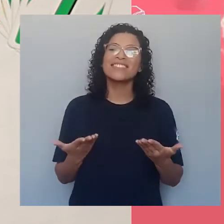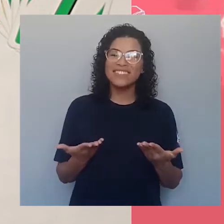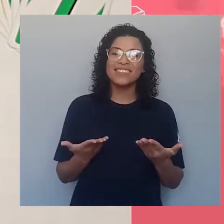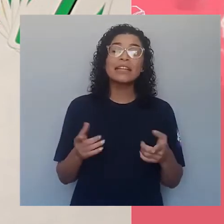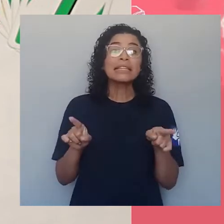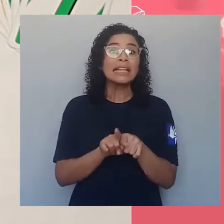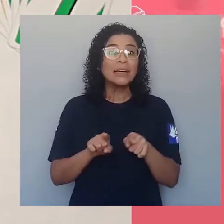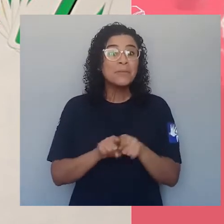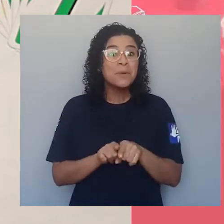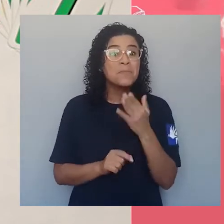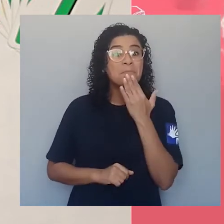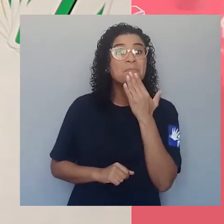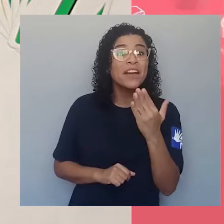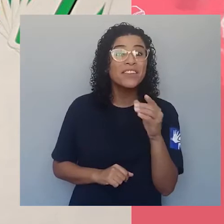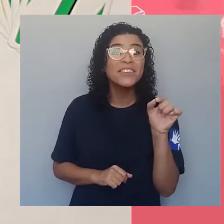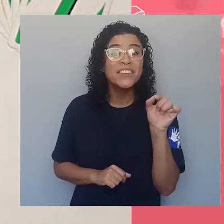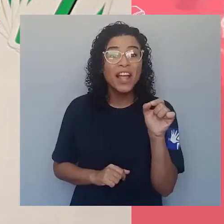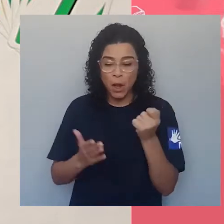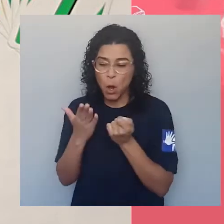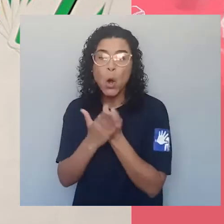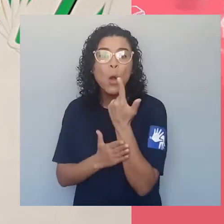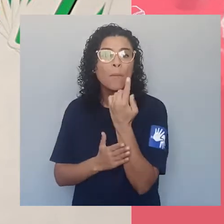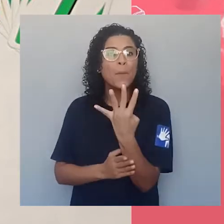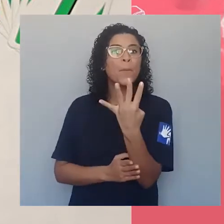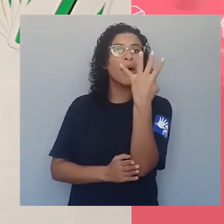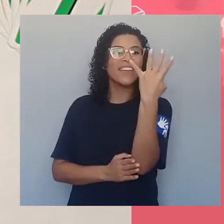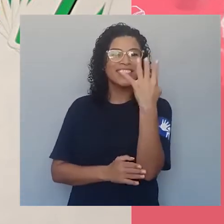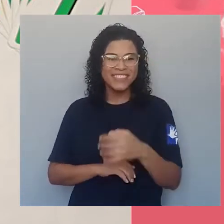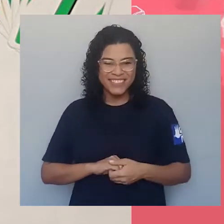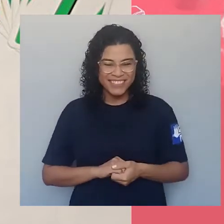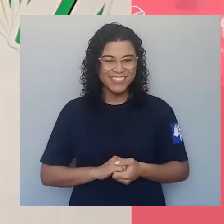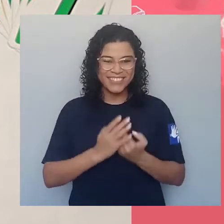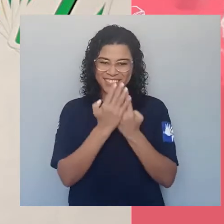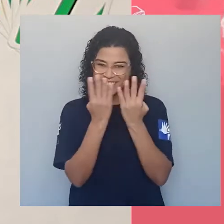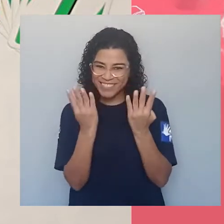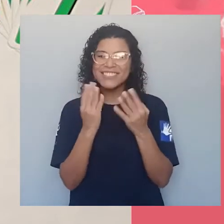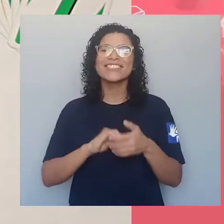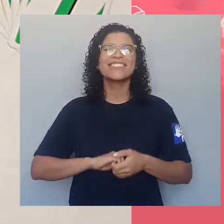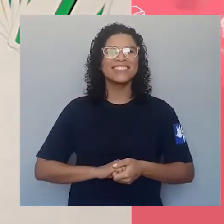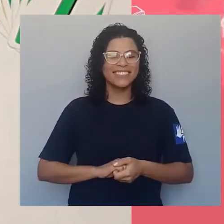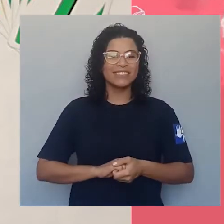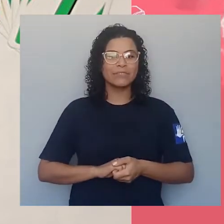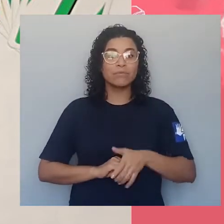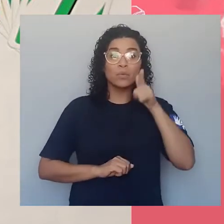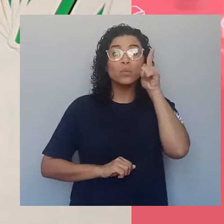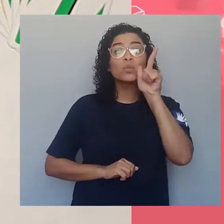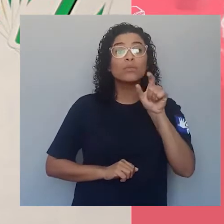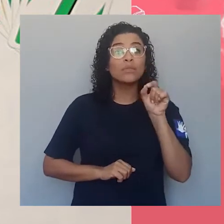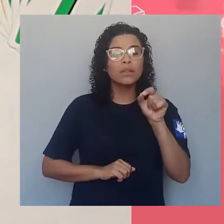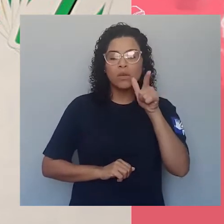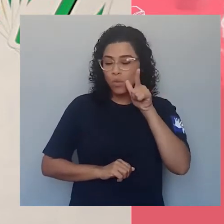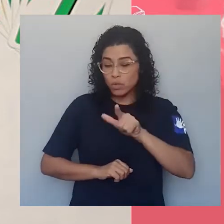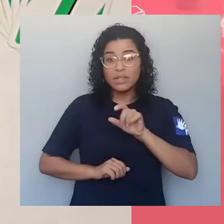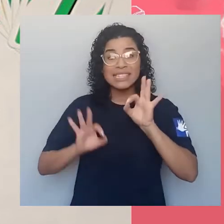até aquela que pede para você, o quê? Comprar quatro cartas, Vence o jogo